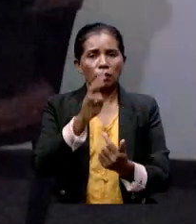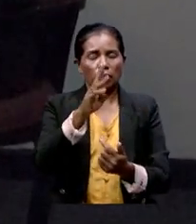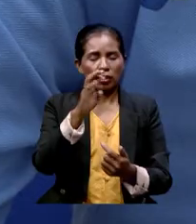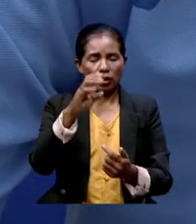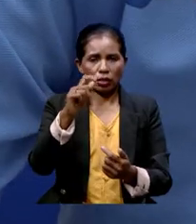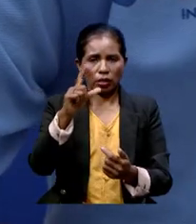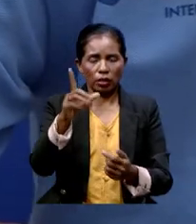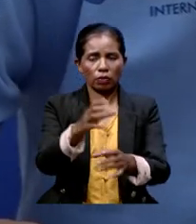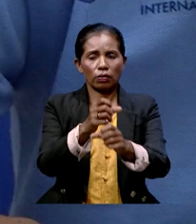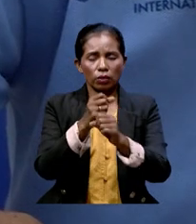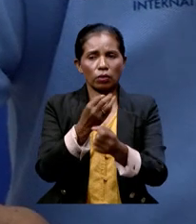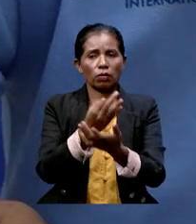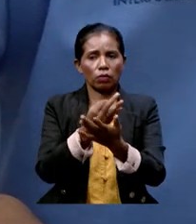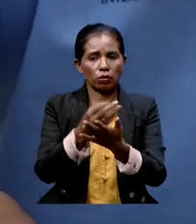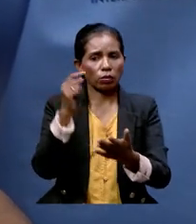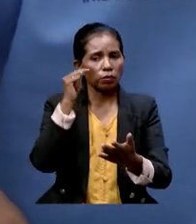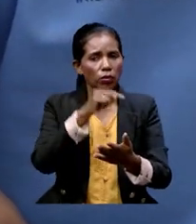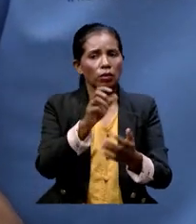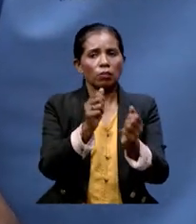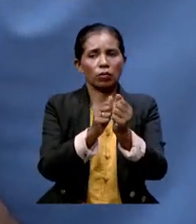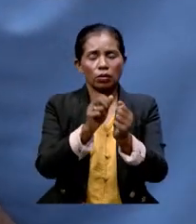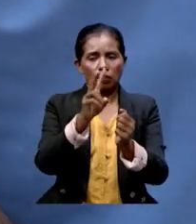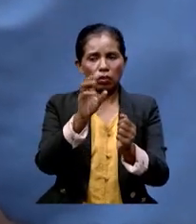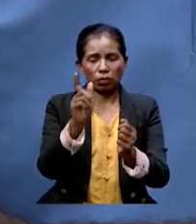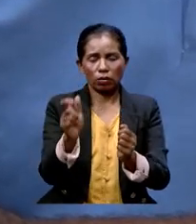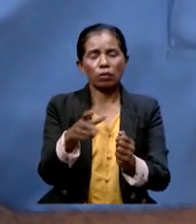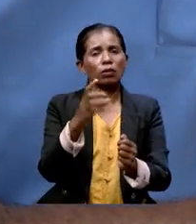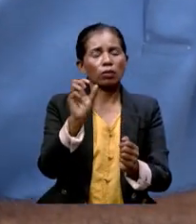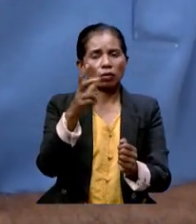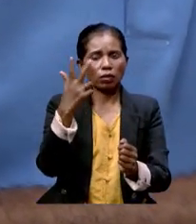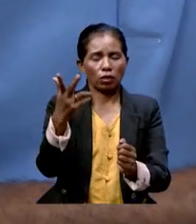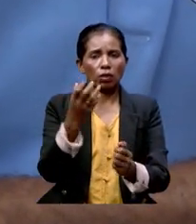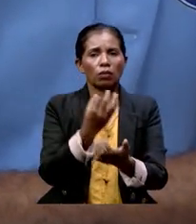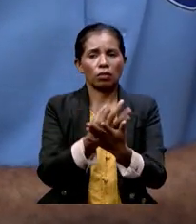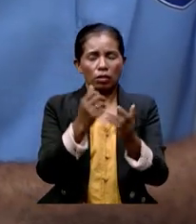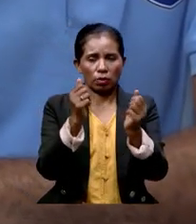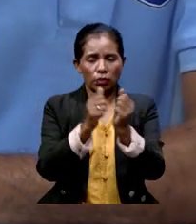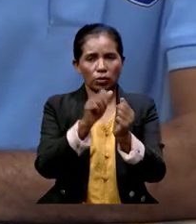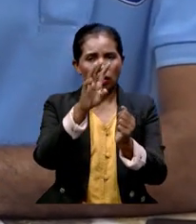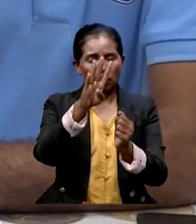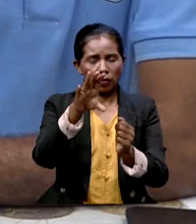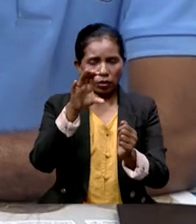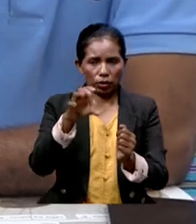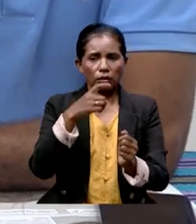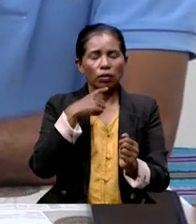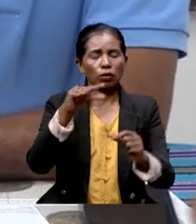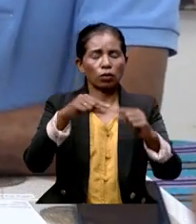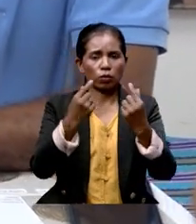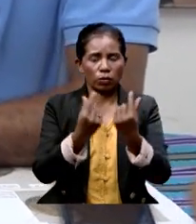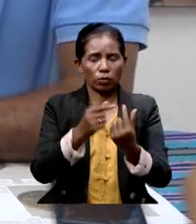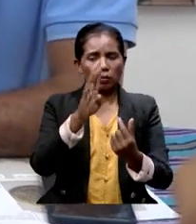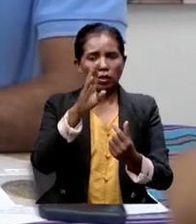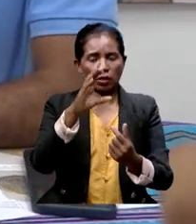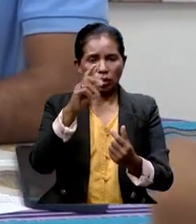uma moeda falsa, seri Riura San Luisintolo, nebe circula e railaran, o montante quase dólar atusat. Elder afirma, equipa BCTL se